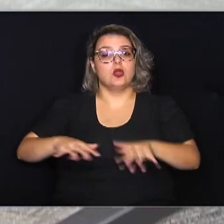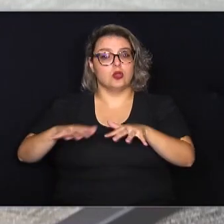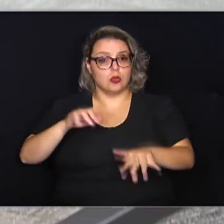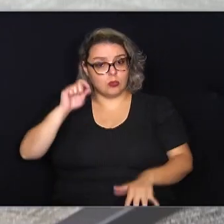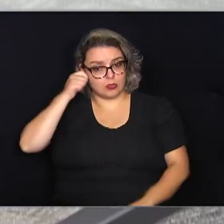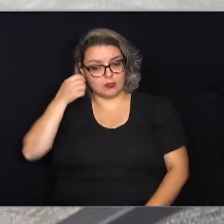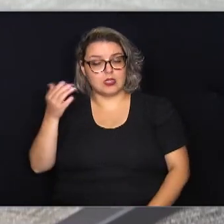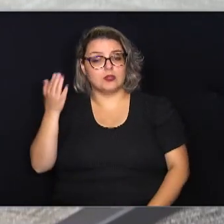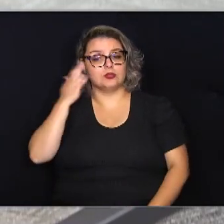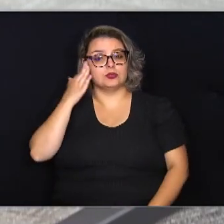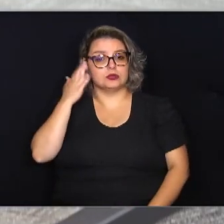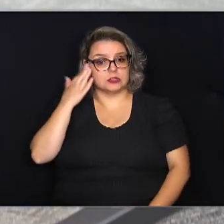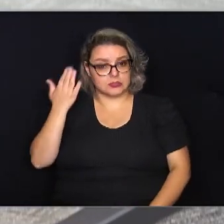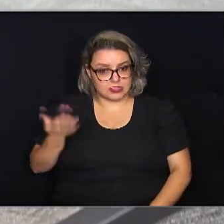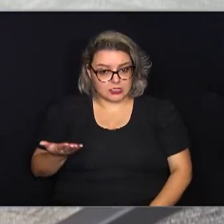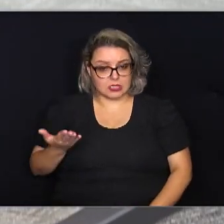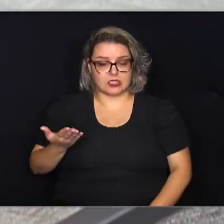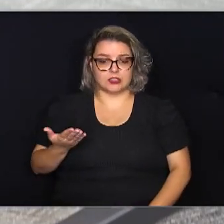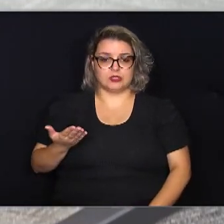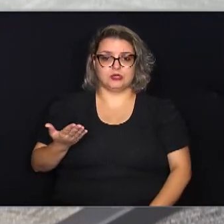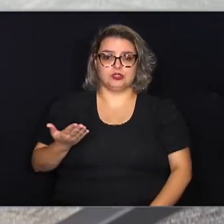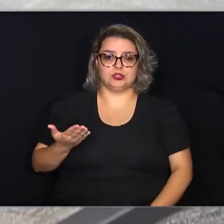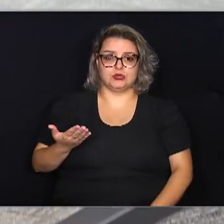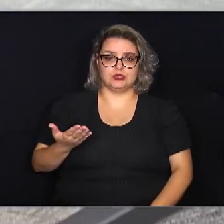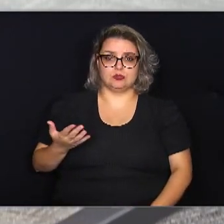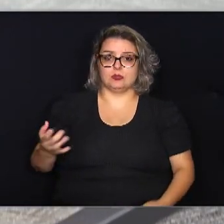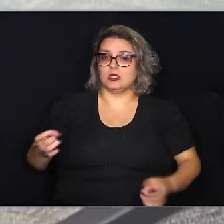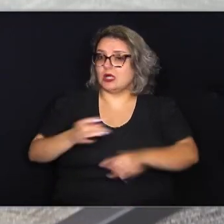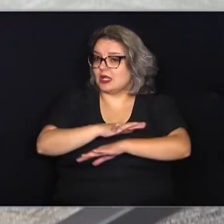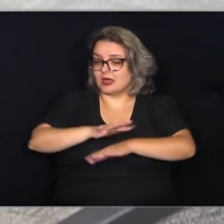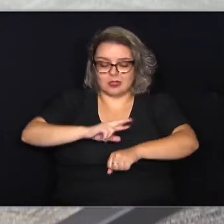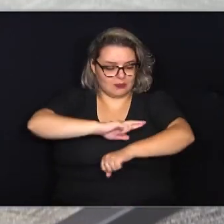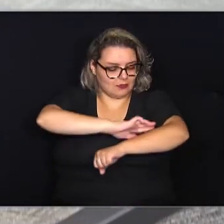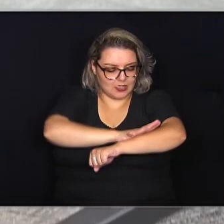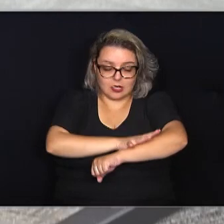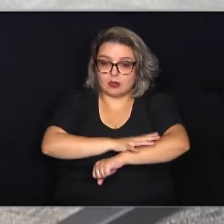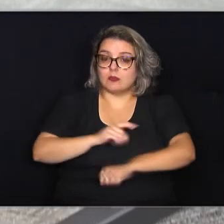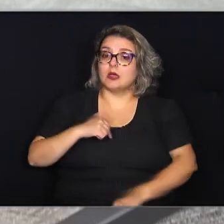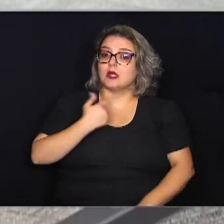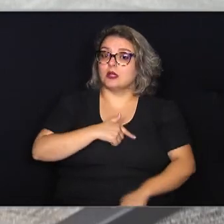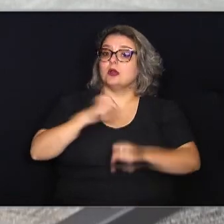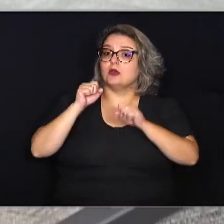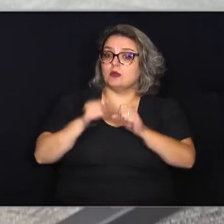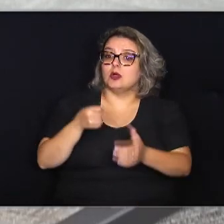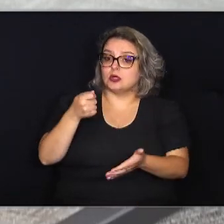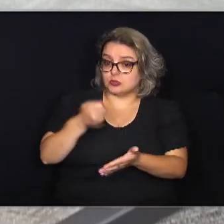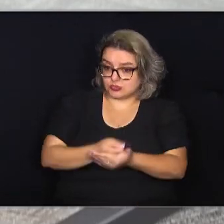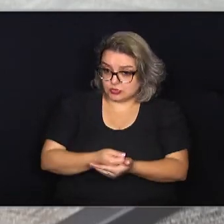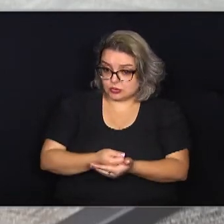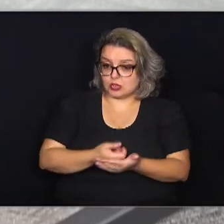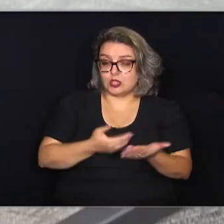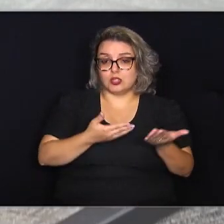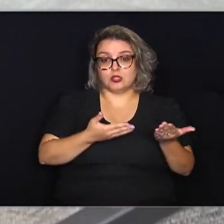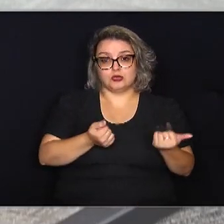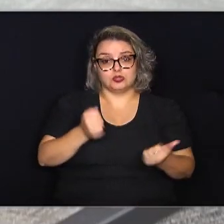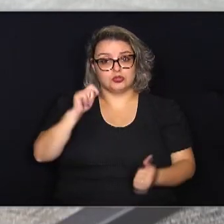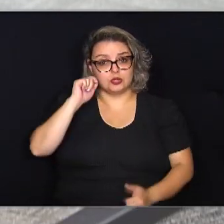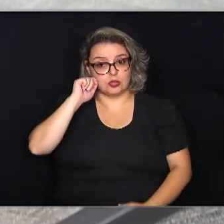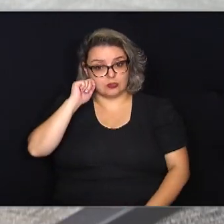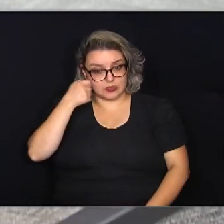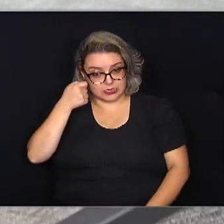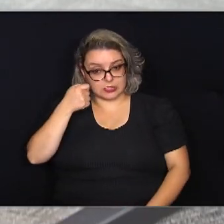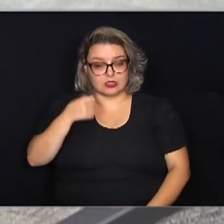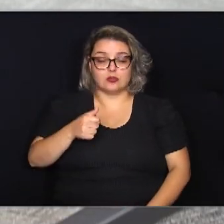entende isso, que passa para combater o racismo, para que a gente possa garantir que um jovem negro, uma mulher